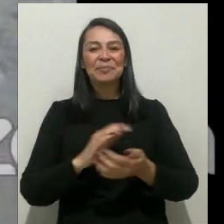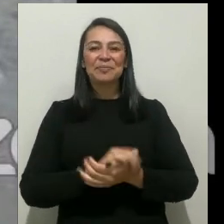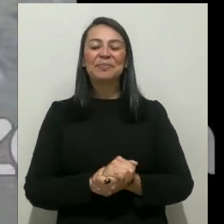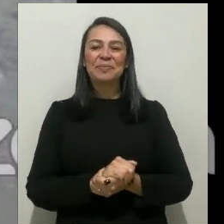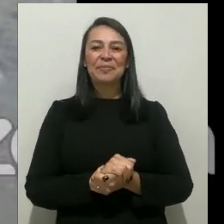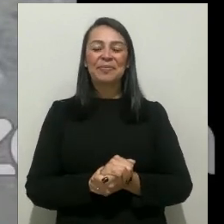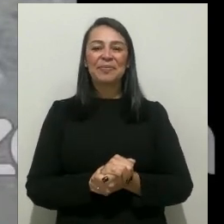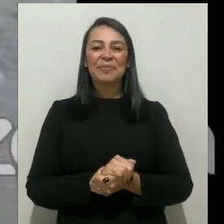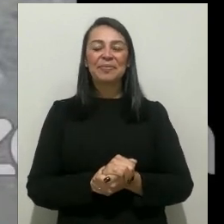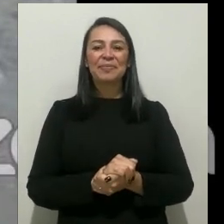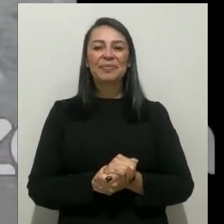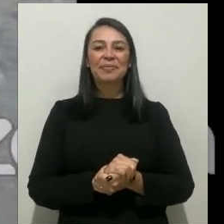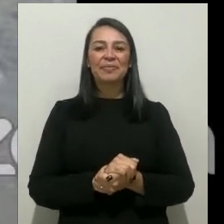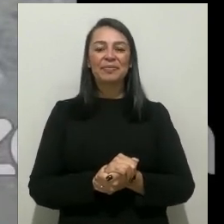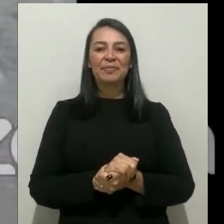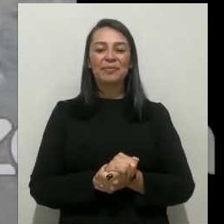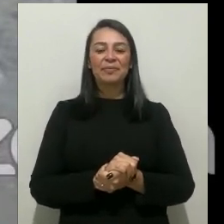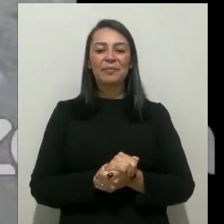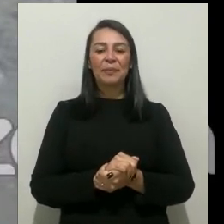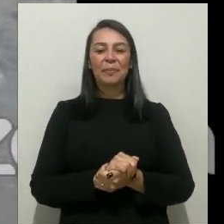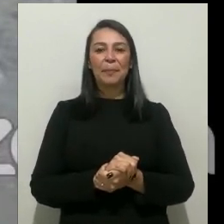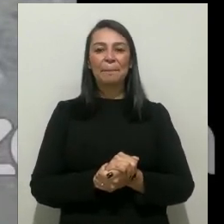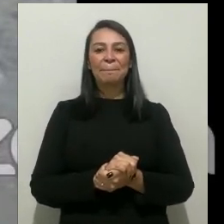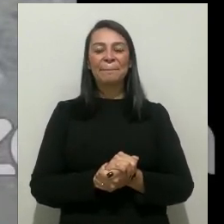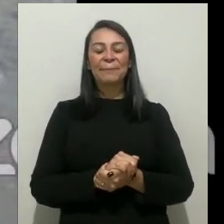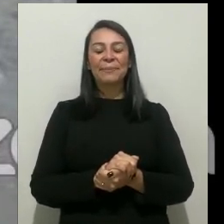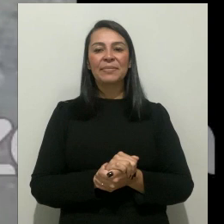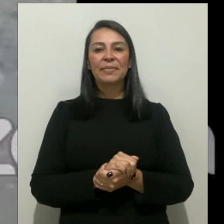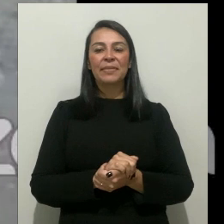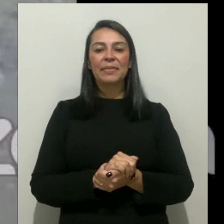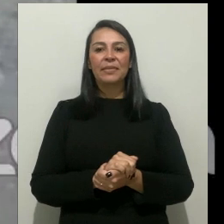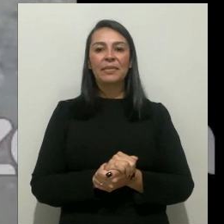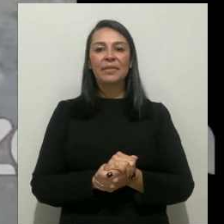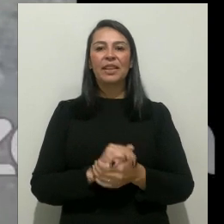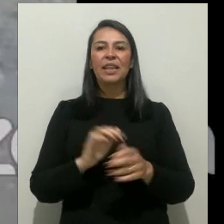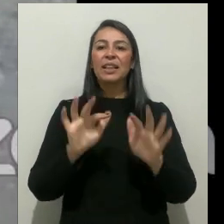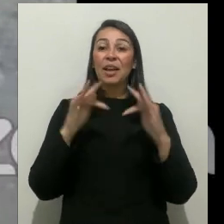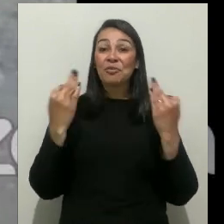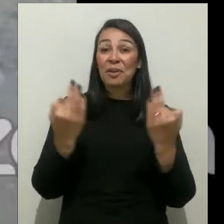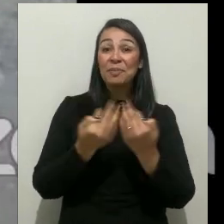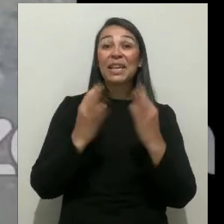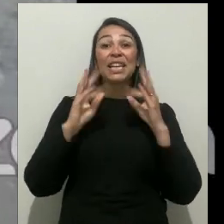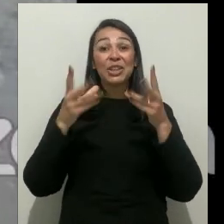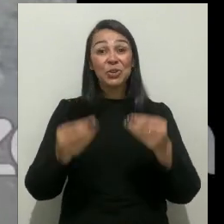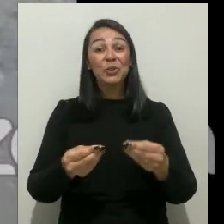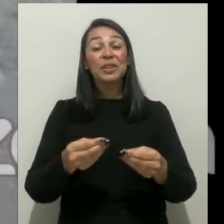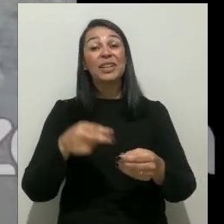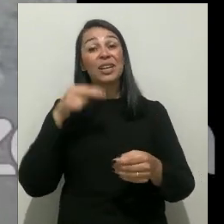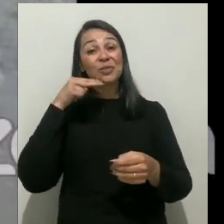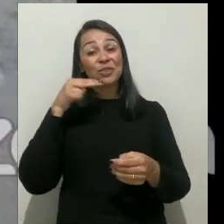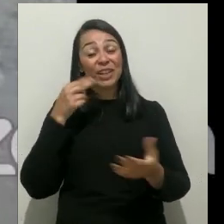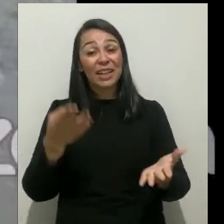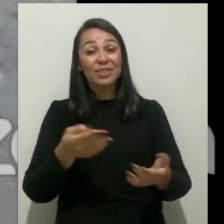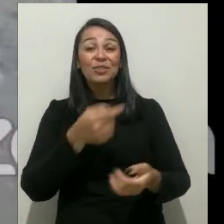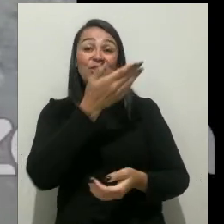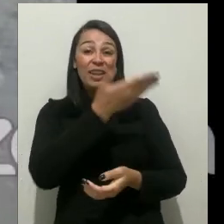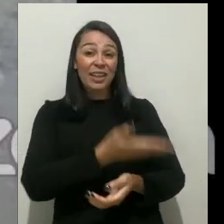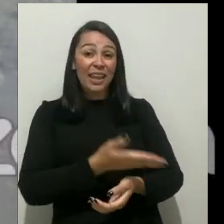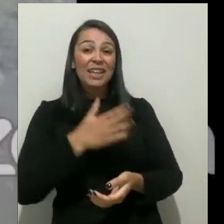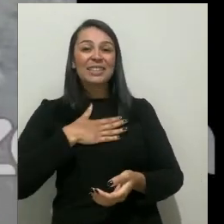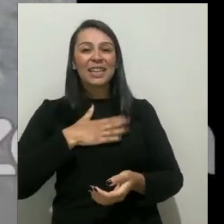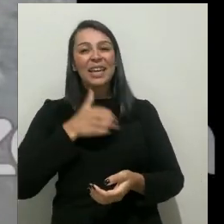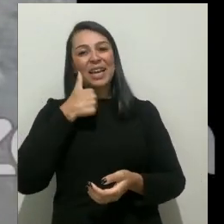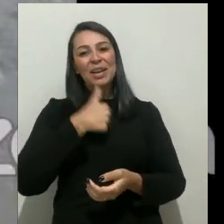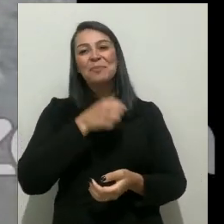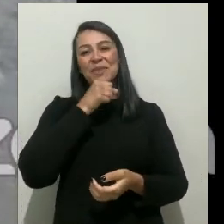É uma noite familiar, né? A família do Heitor aqui, a Bel, os netos, né? E essa é a minha avózinha, que